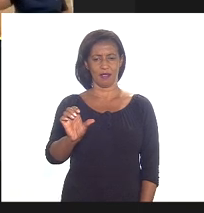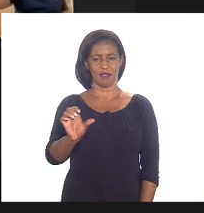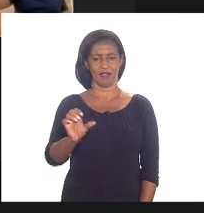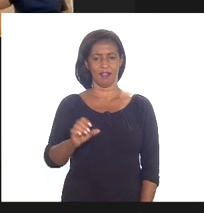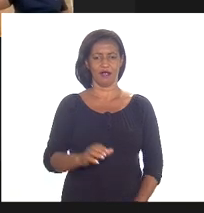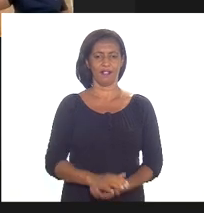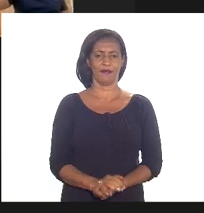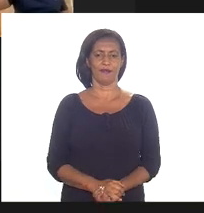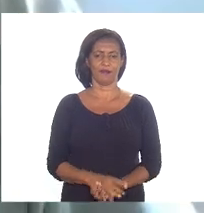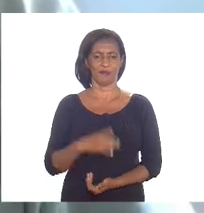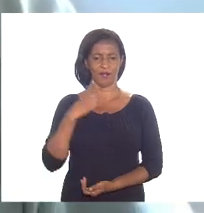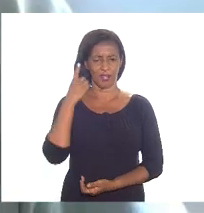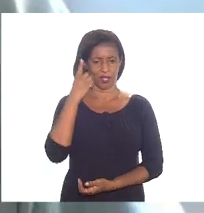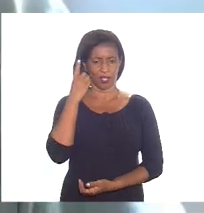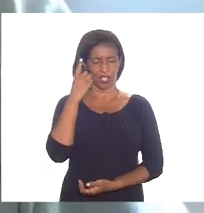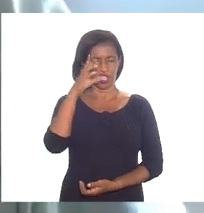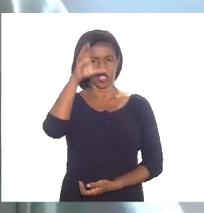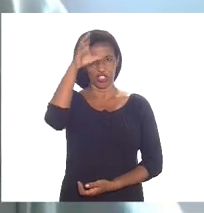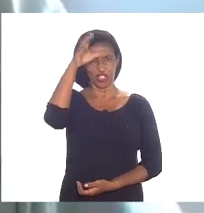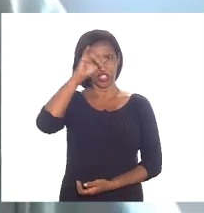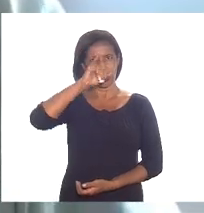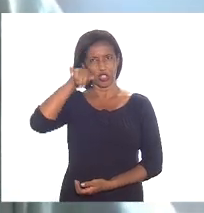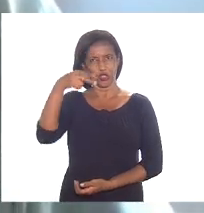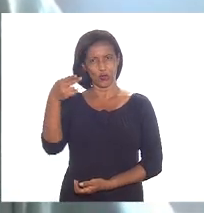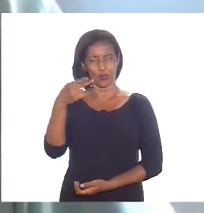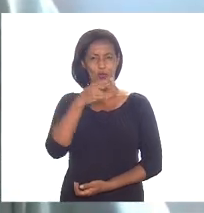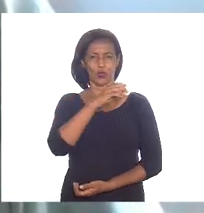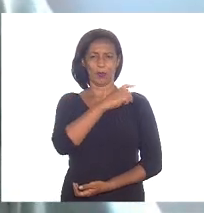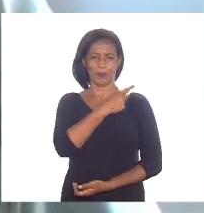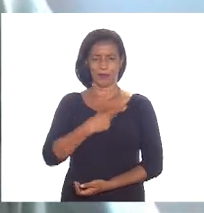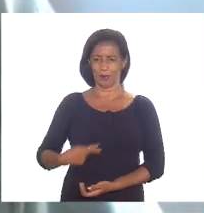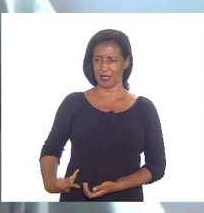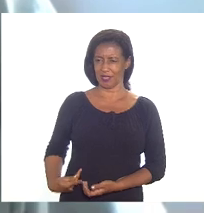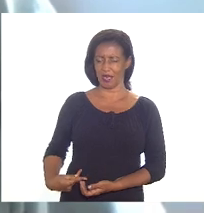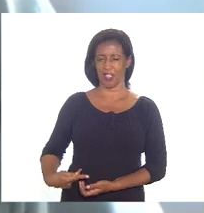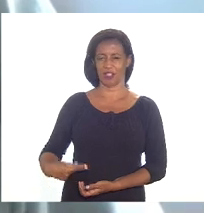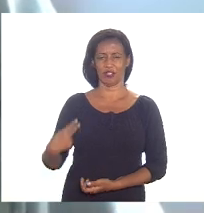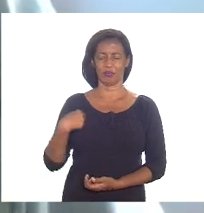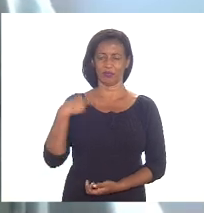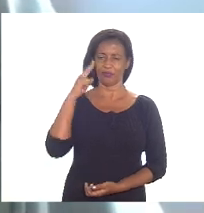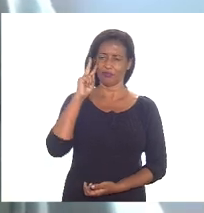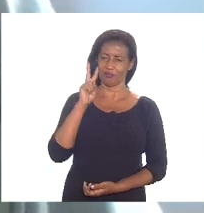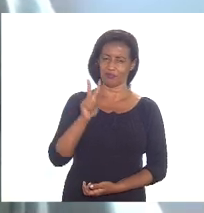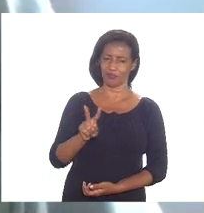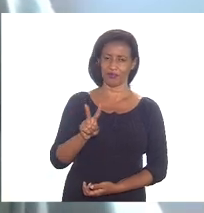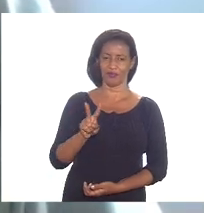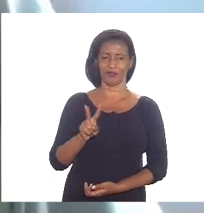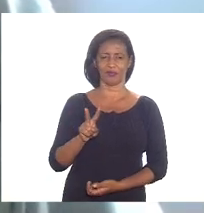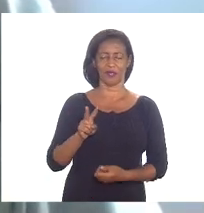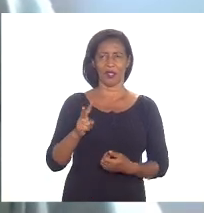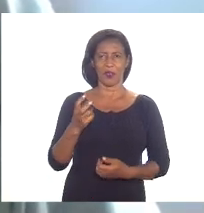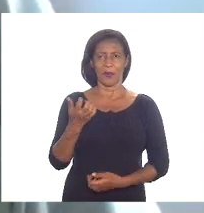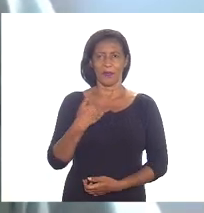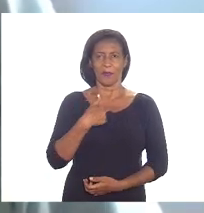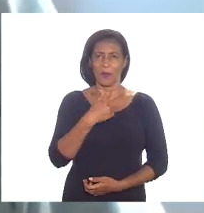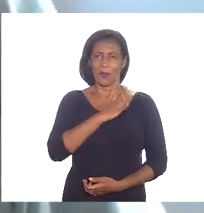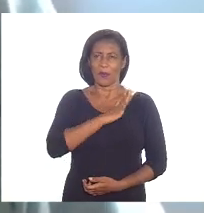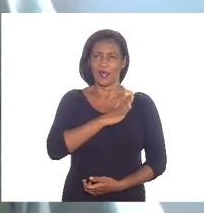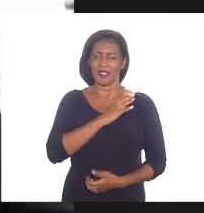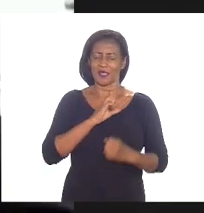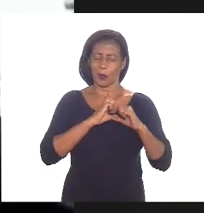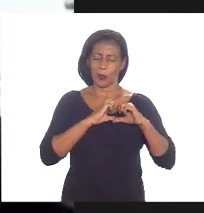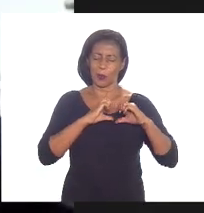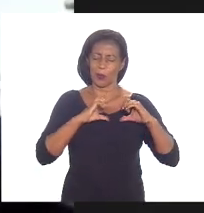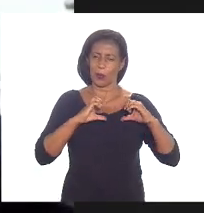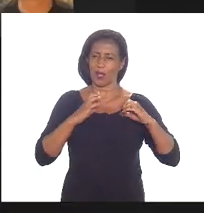Deputada Tia Ju, presidente, cada vez que vejo aí, meu coração se enche de alegria. Tia Ju,